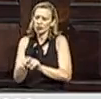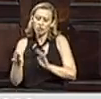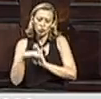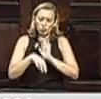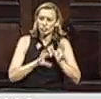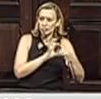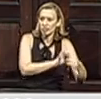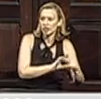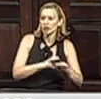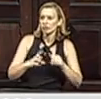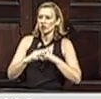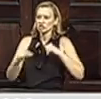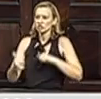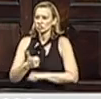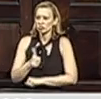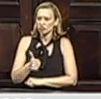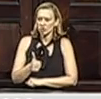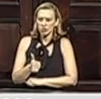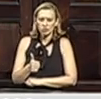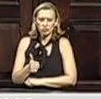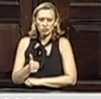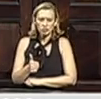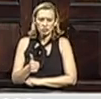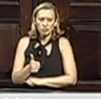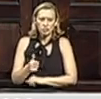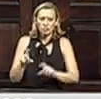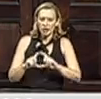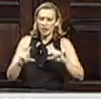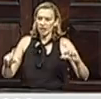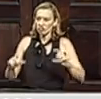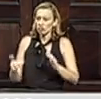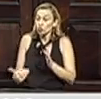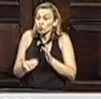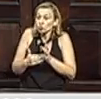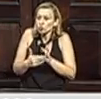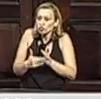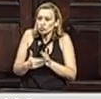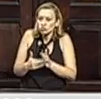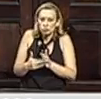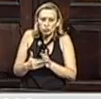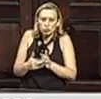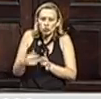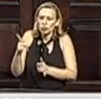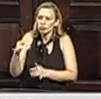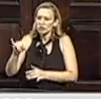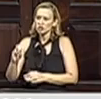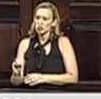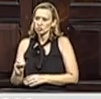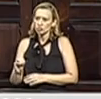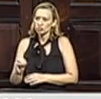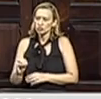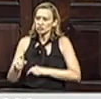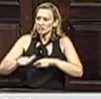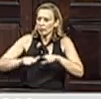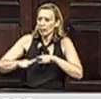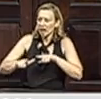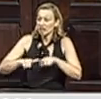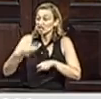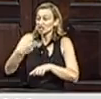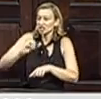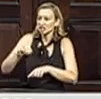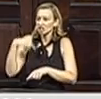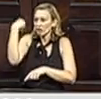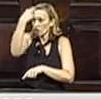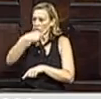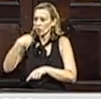ao artigo 1º, né, parágrafo único, o piso salarial da jornada de 30 horas semanais